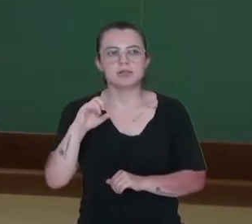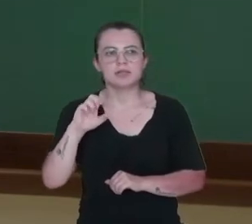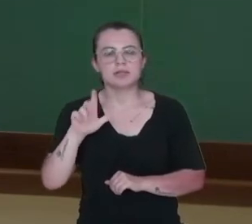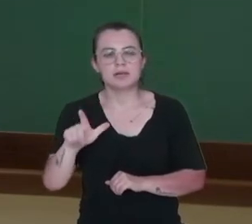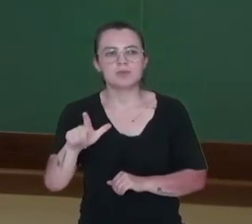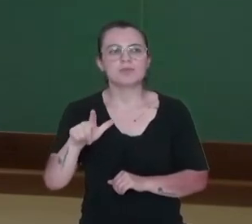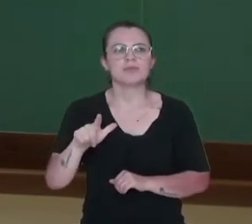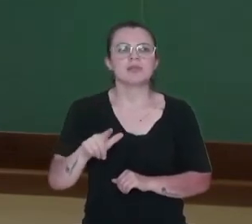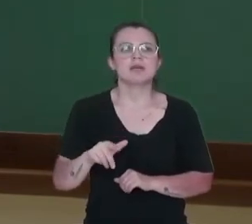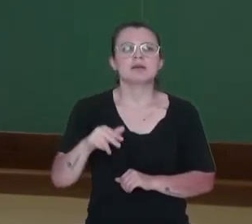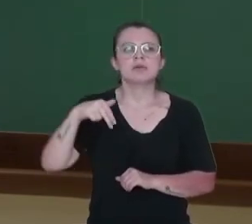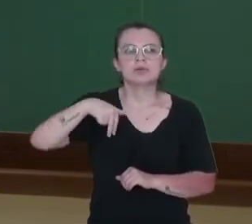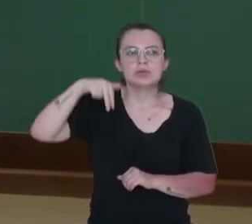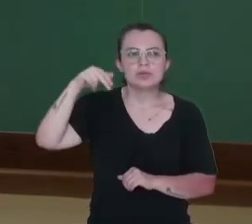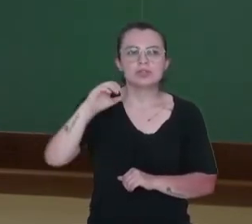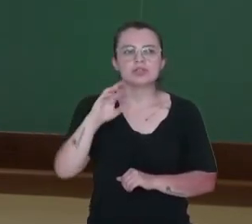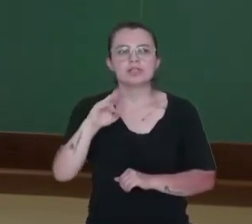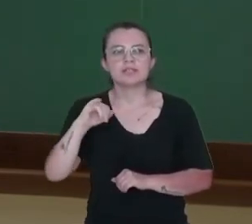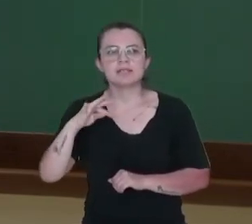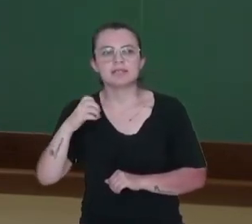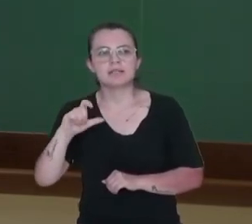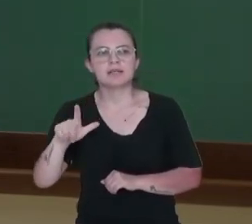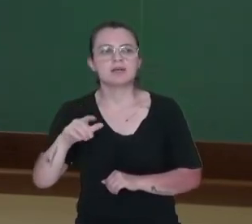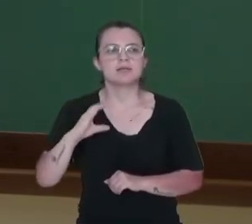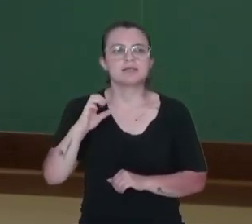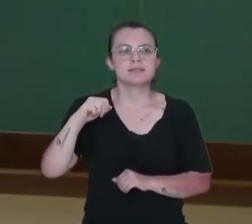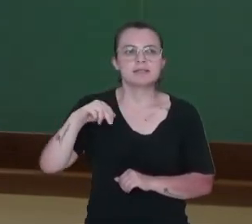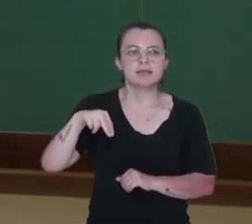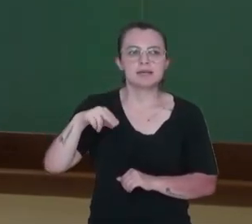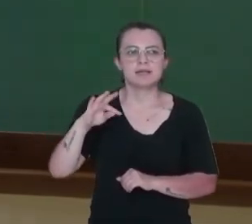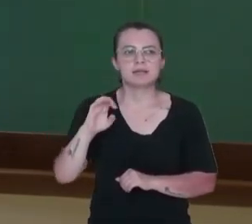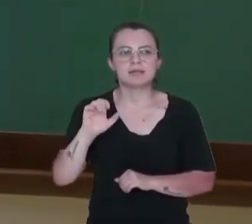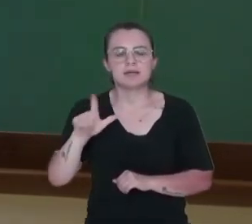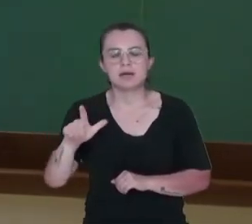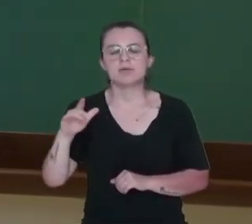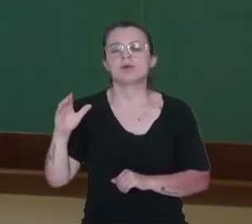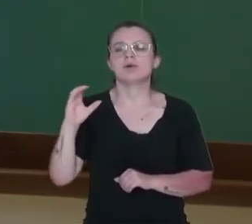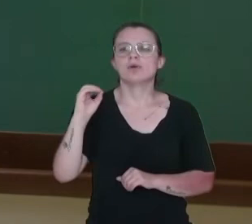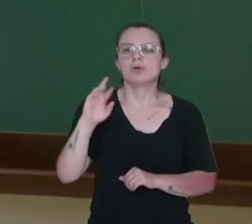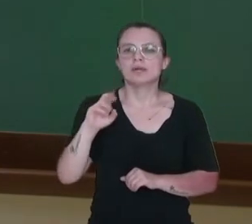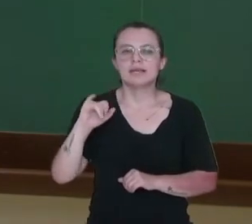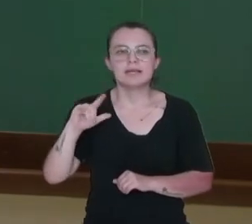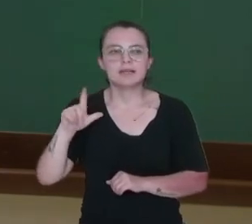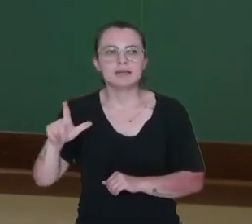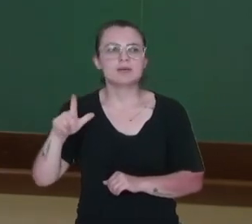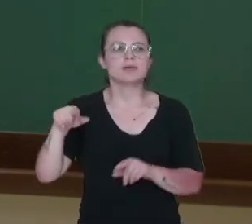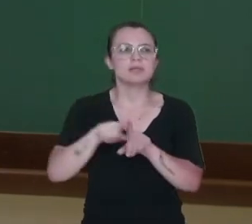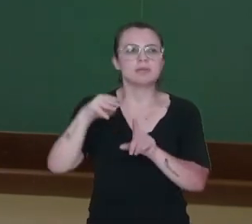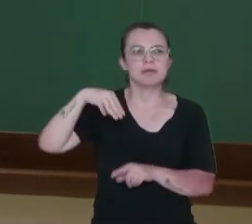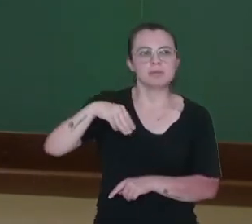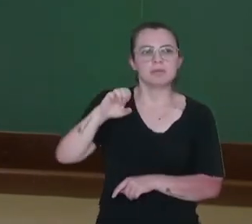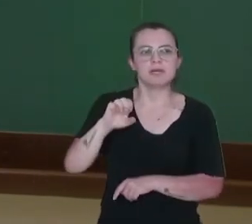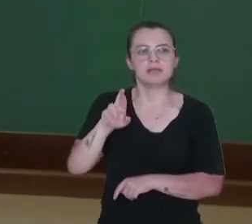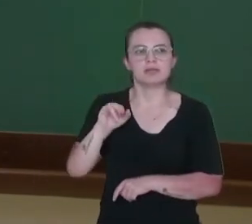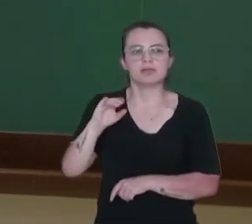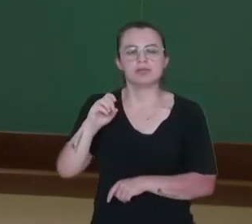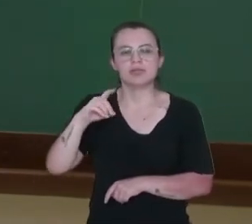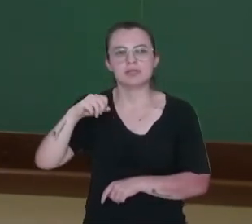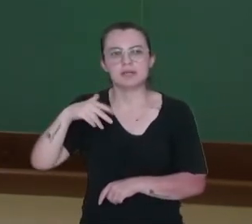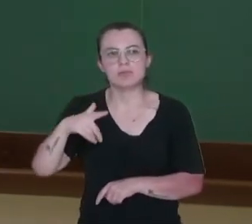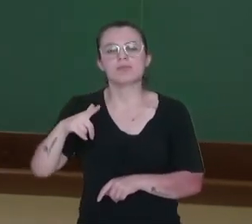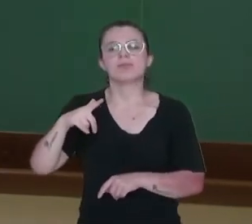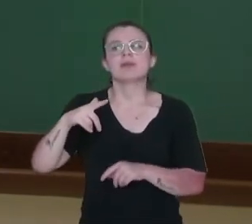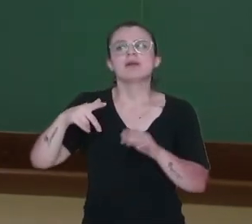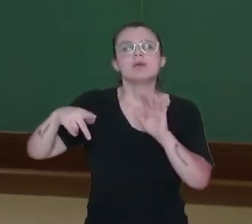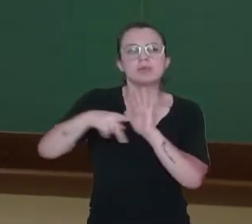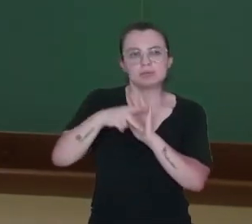norte-oriental, central, oriental e meridional, onde o estado do Paraná fazia parte da região meridional.